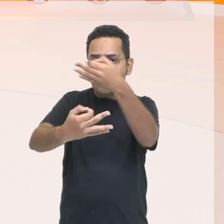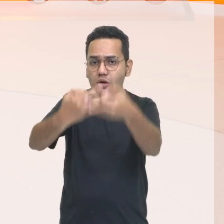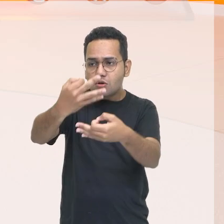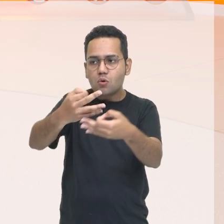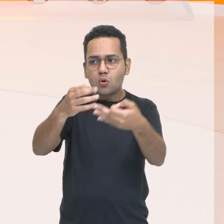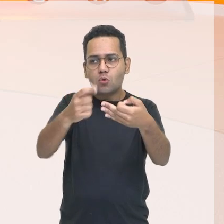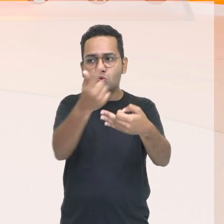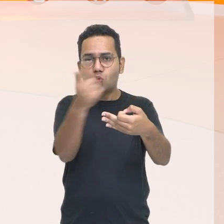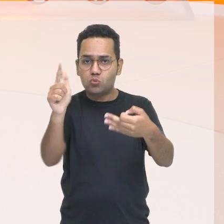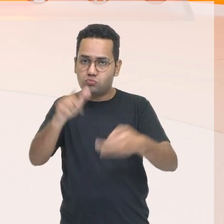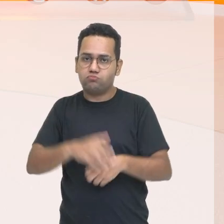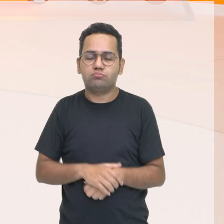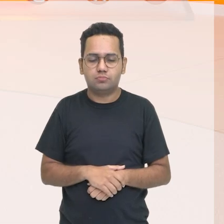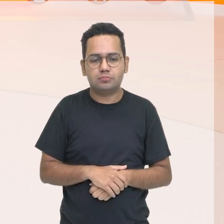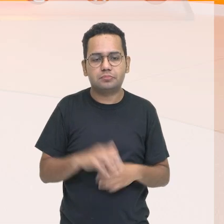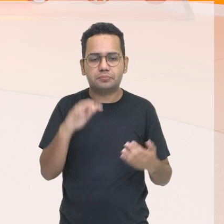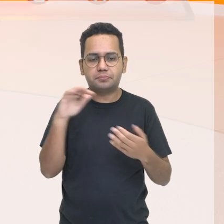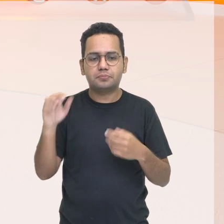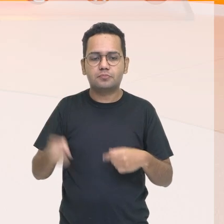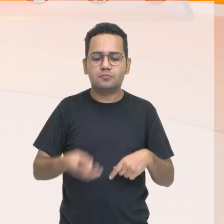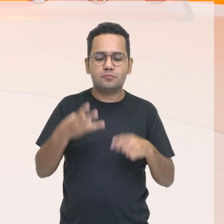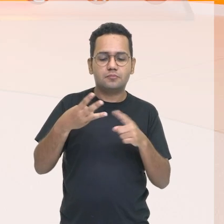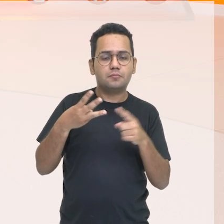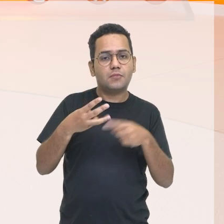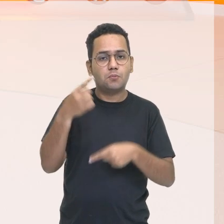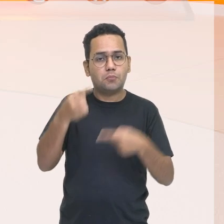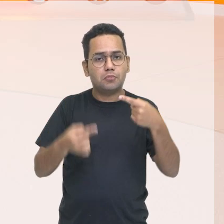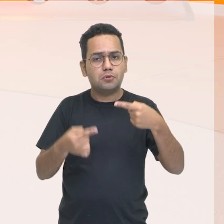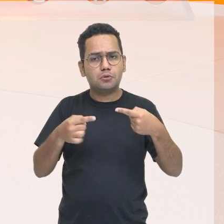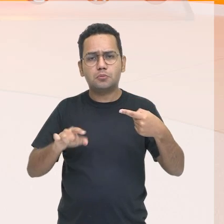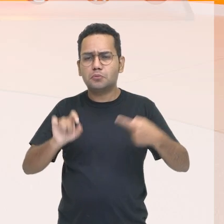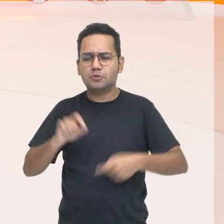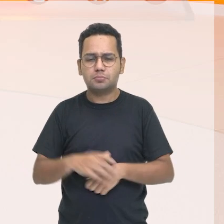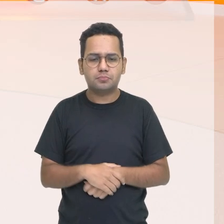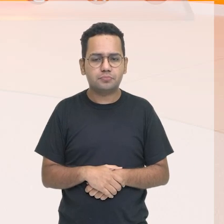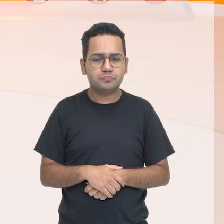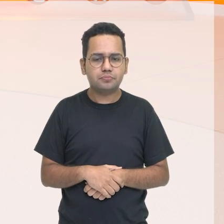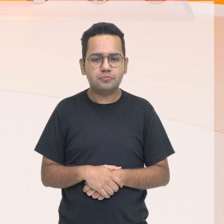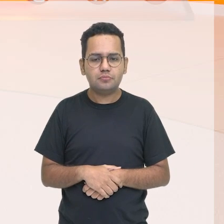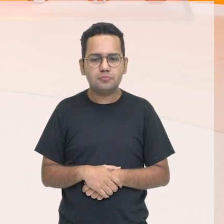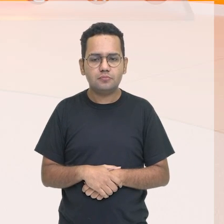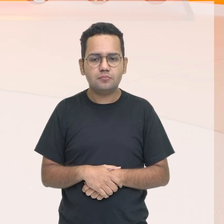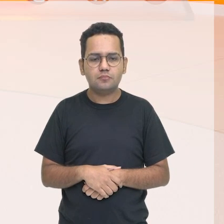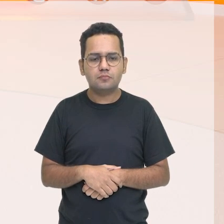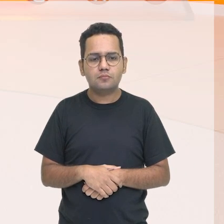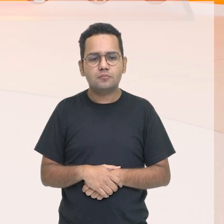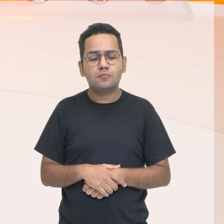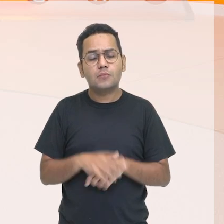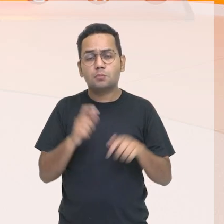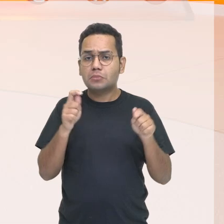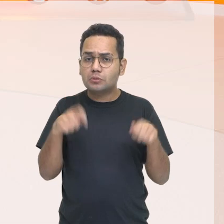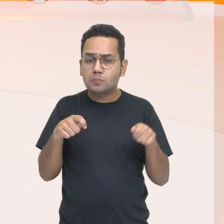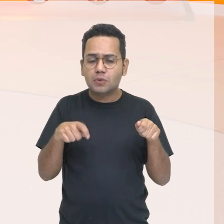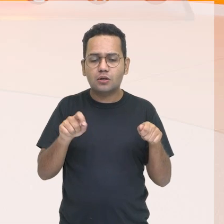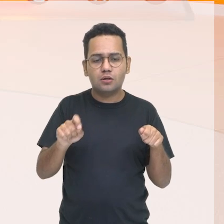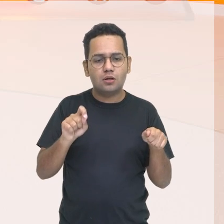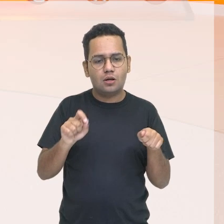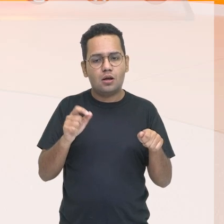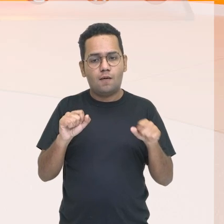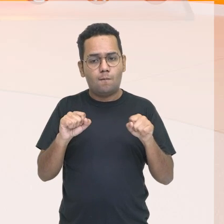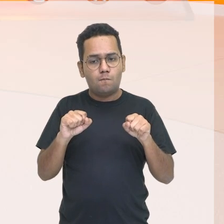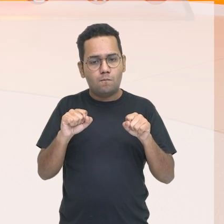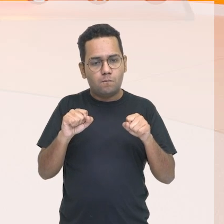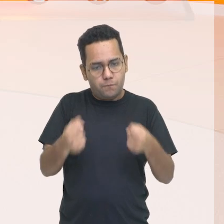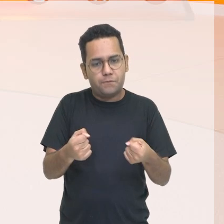político refere-se à possibilidade de uso da força como último recurso para a imposição